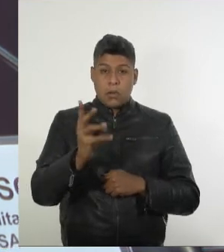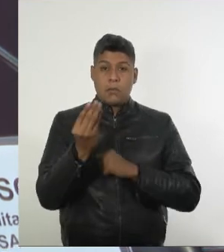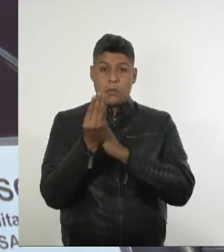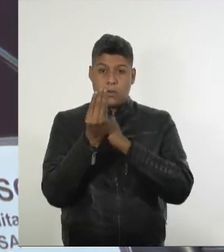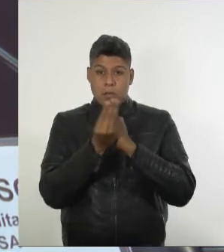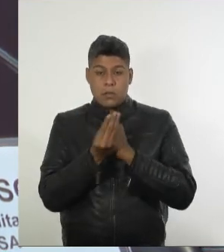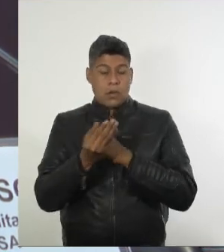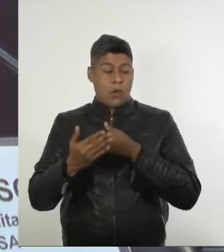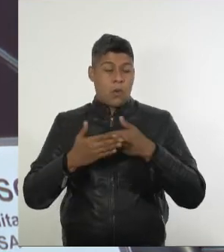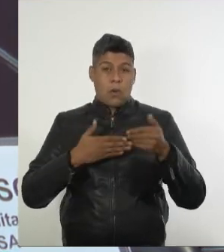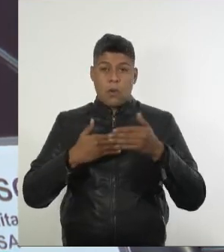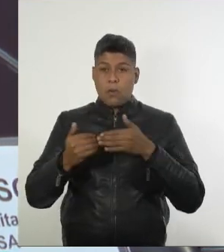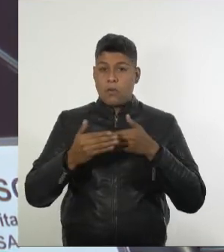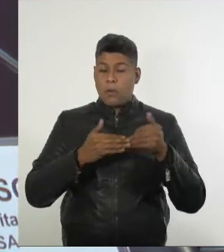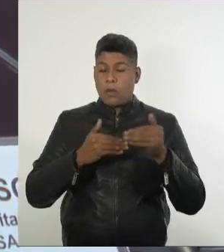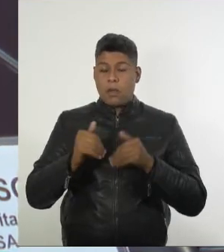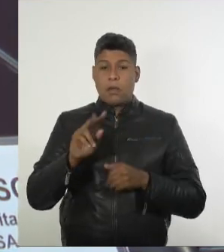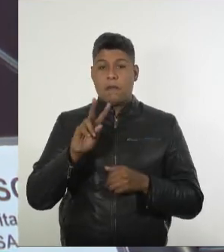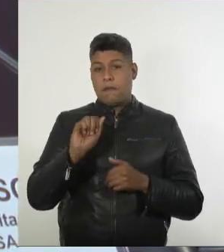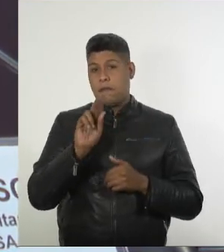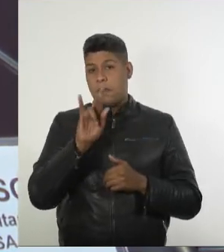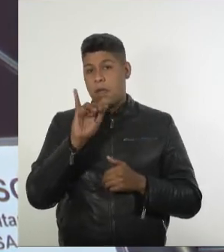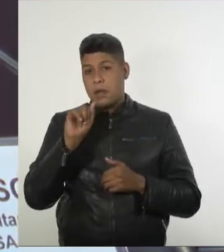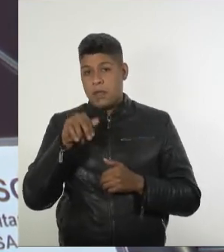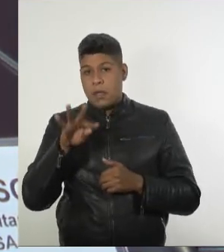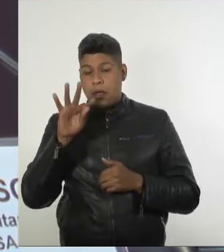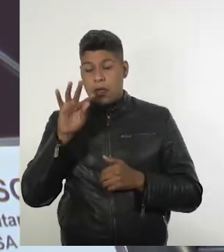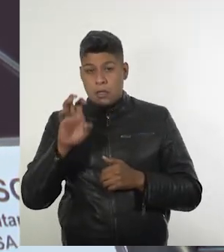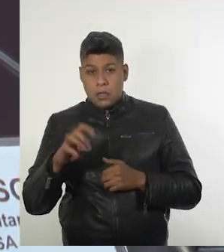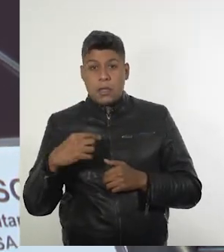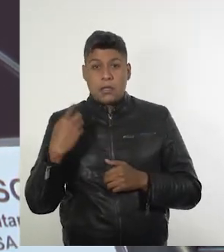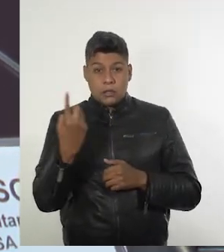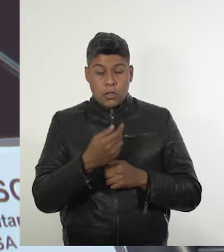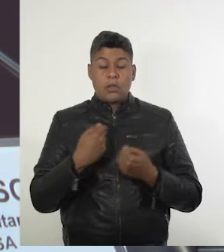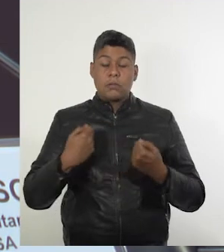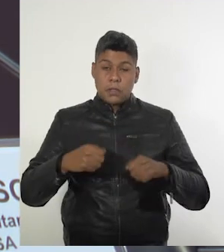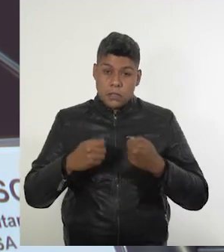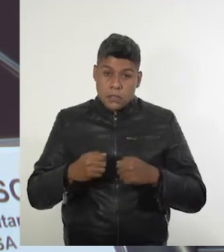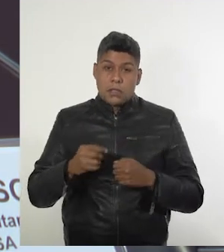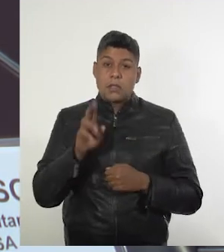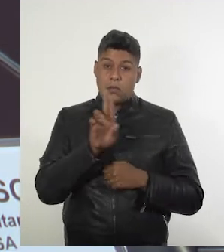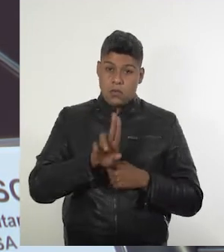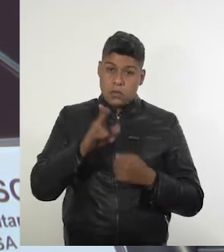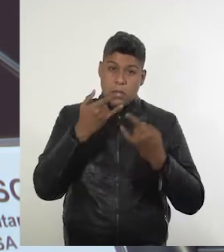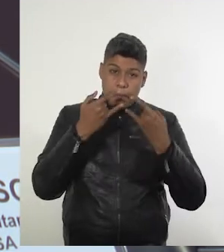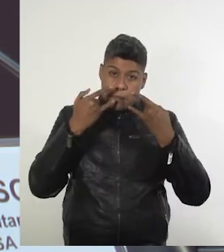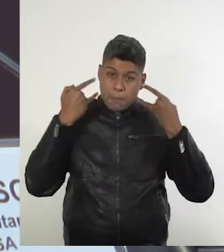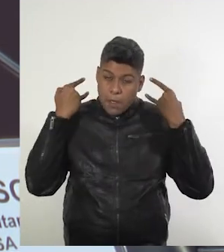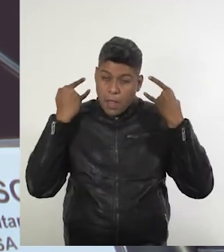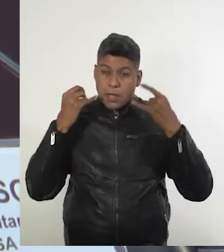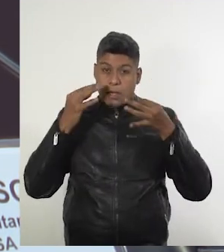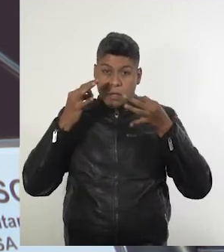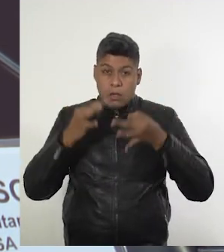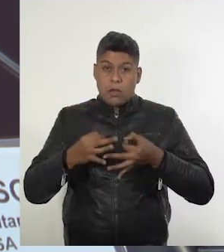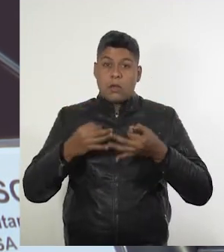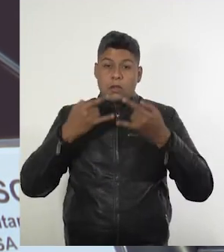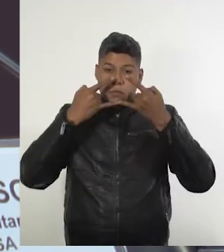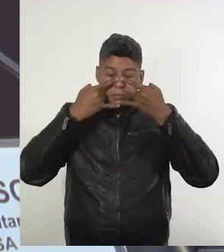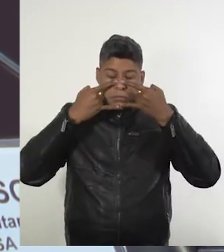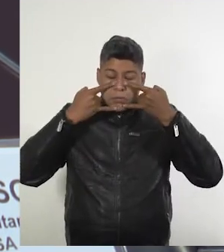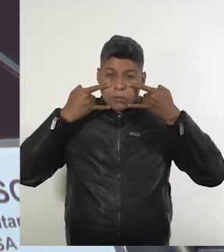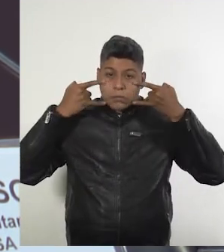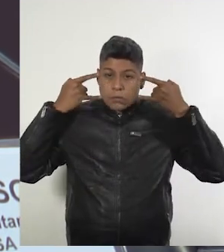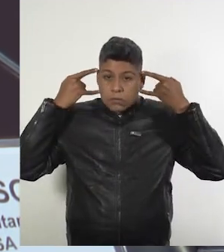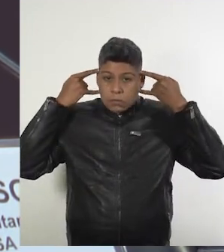independente da variante ou da cepa que está circulando no município. A gente tem que continuar, né, usando máscara de forma adequada, cobrindo o nariz e a